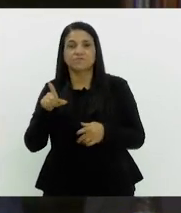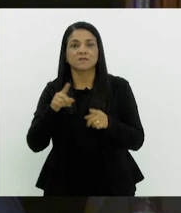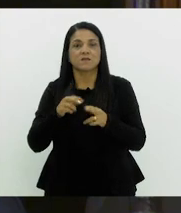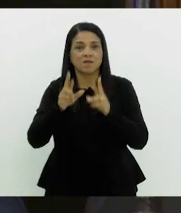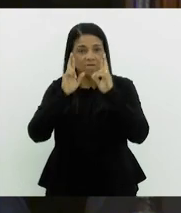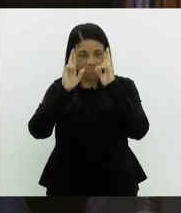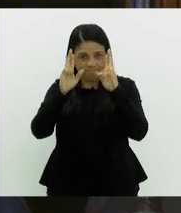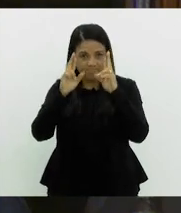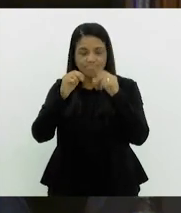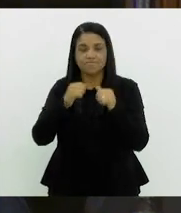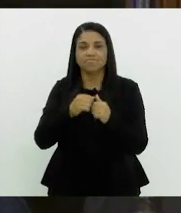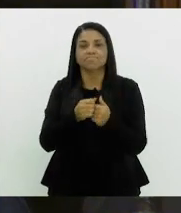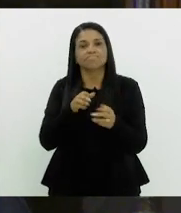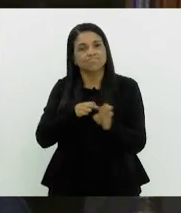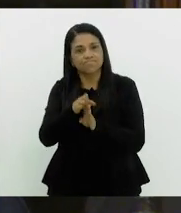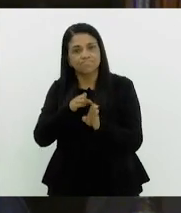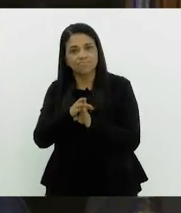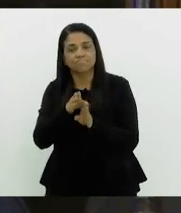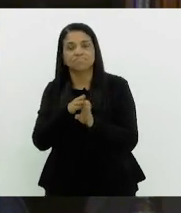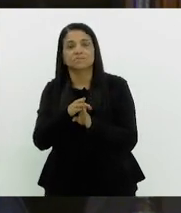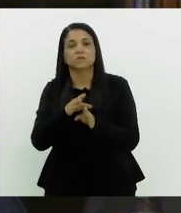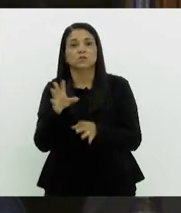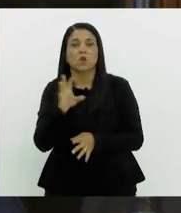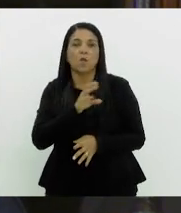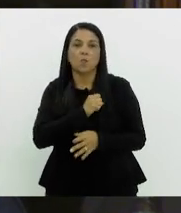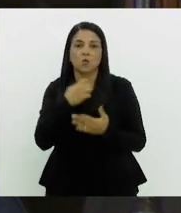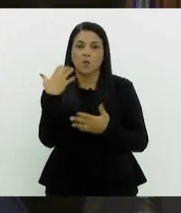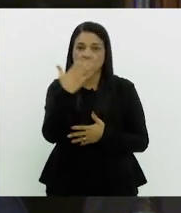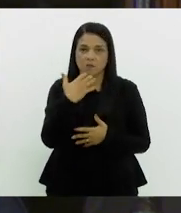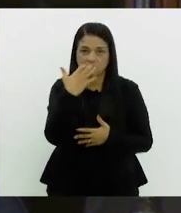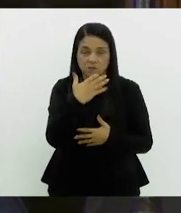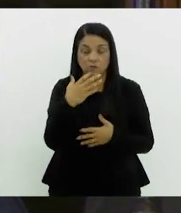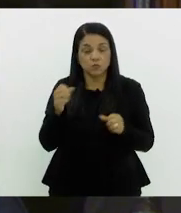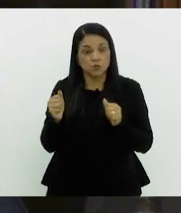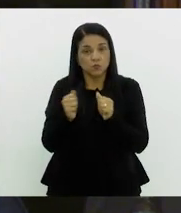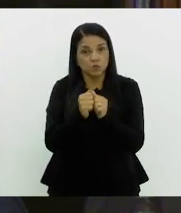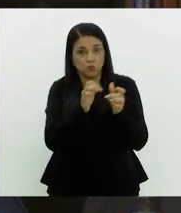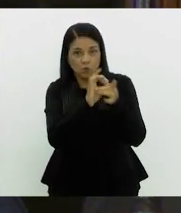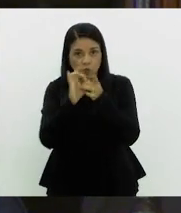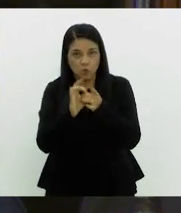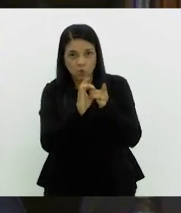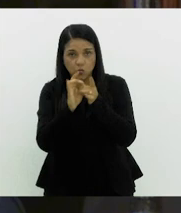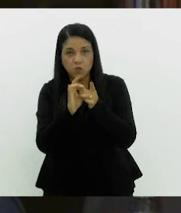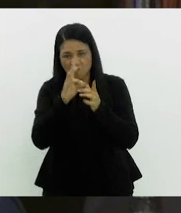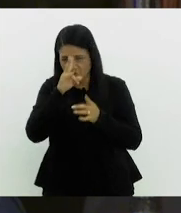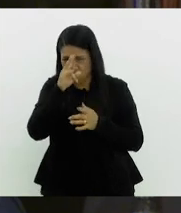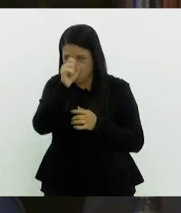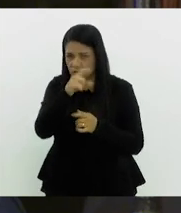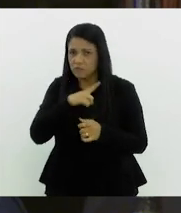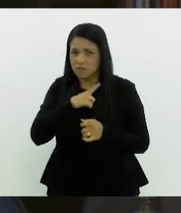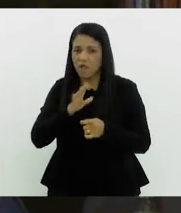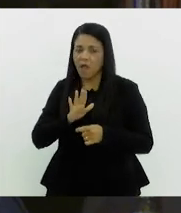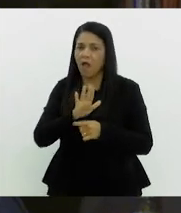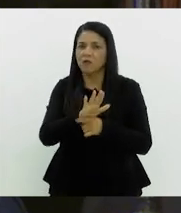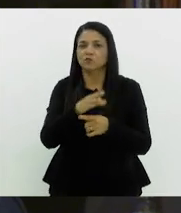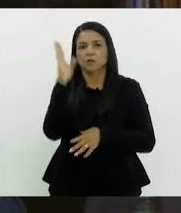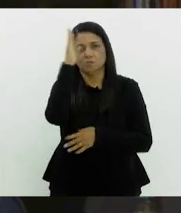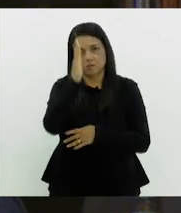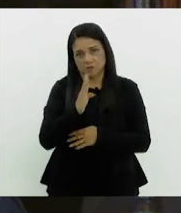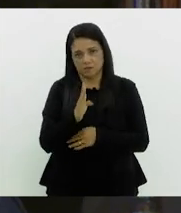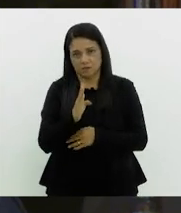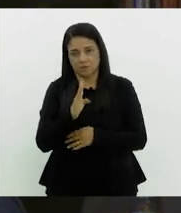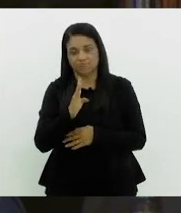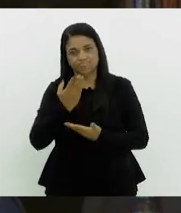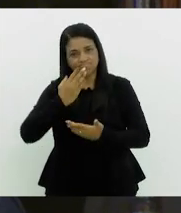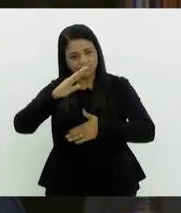conselheira, do amor uma canção. Digo que juntos somos mais fortes, juntos podemos ajudar a melhorar o nosso Brasil. E